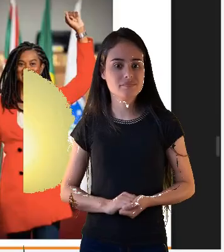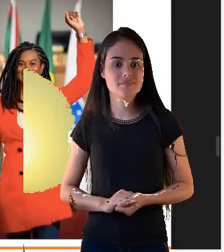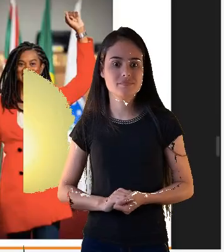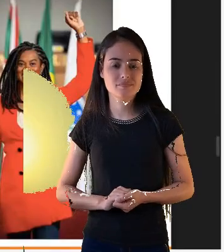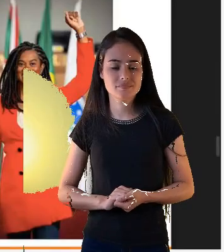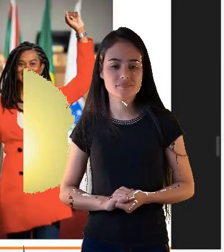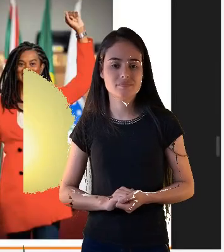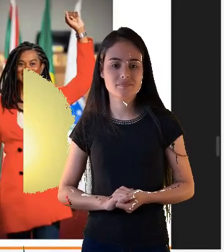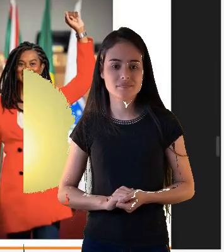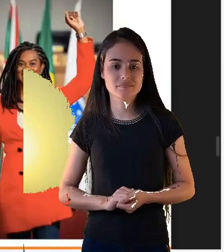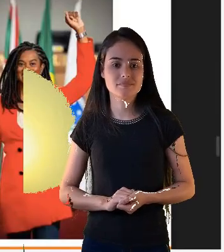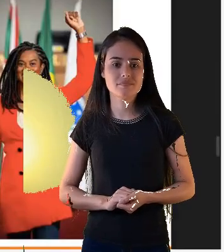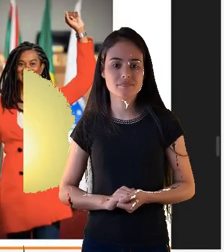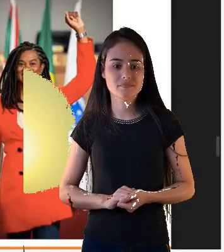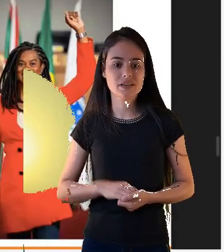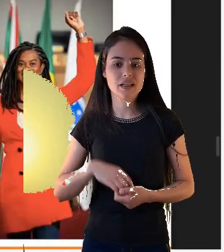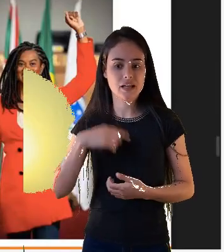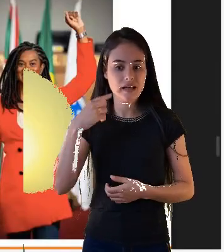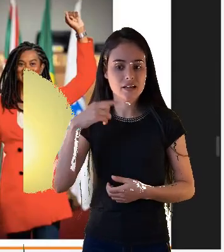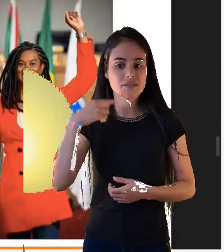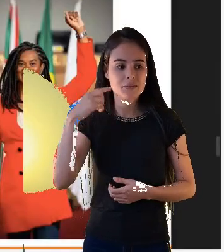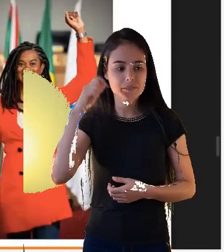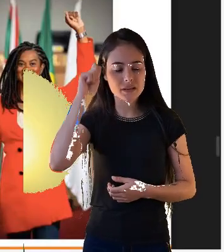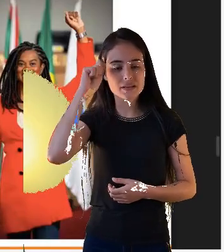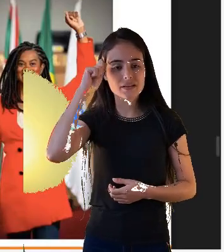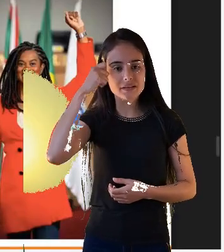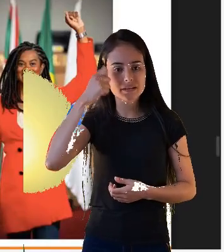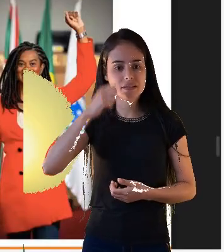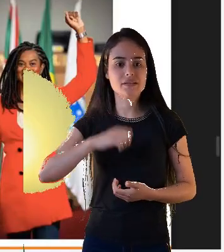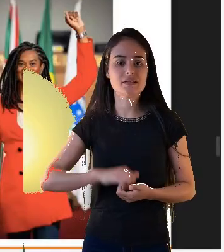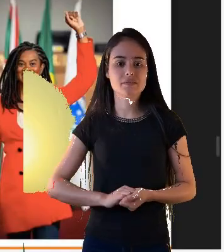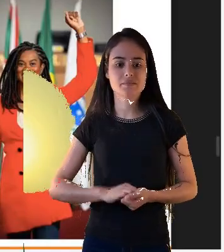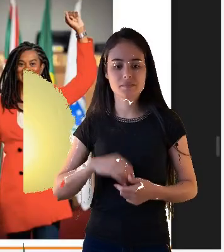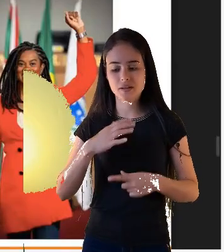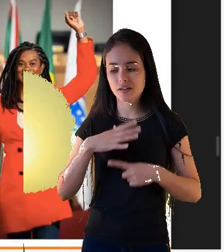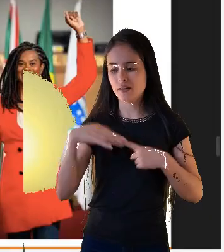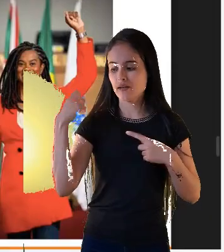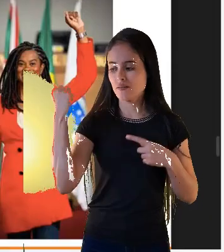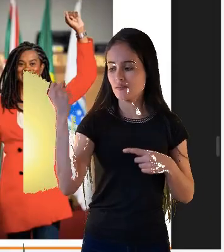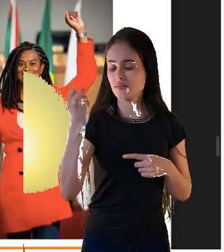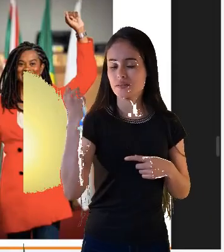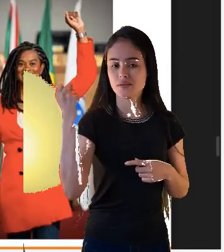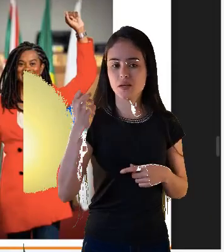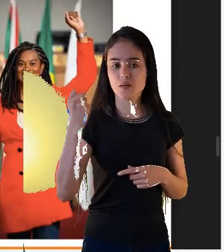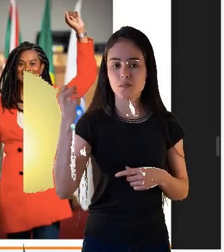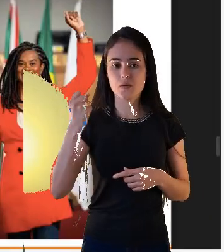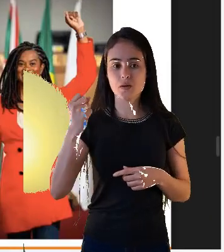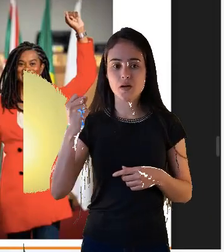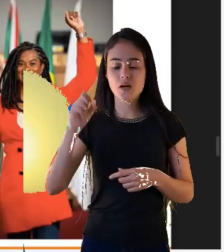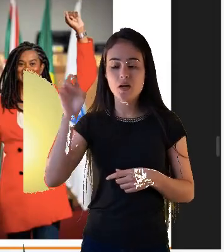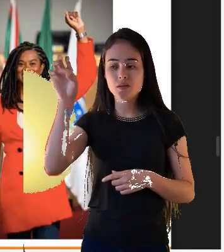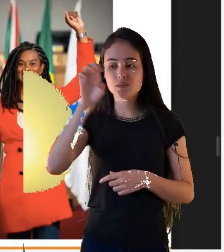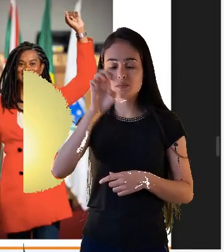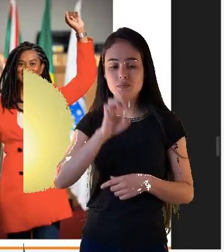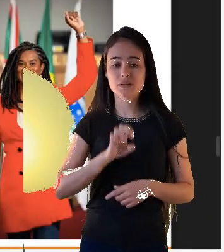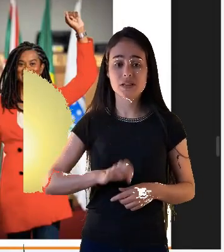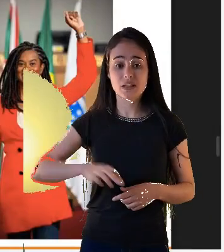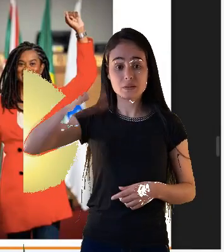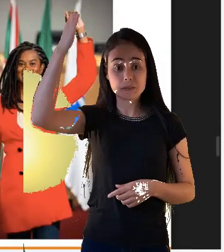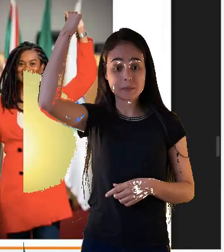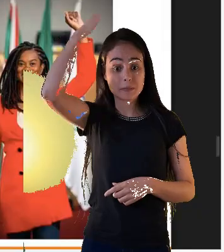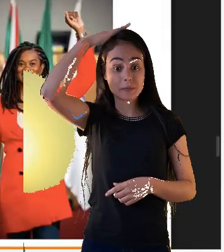do quanto que o racismo é grande no nosso país, né? Então, a primeira vez que uma deputada negra